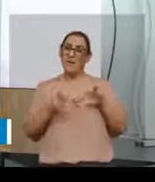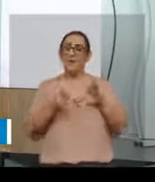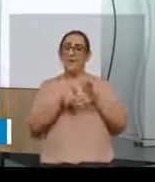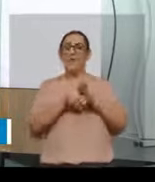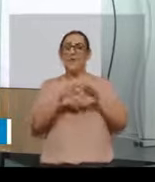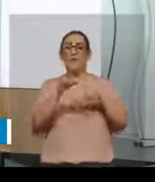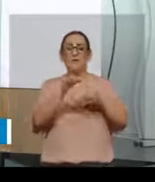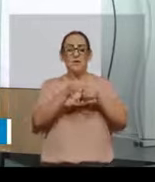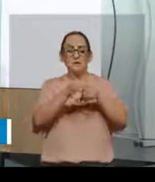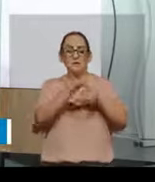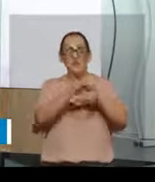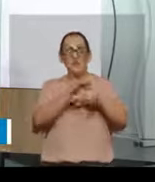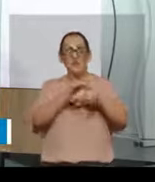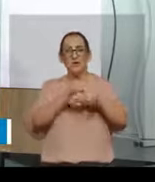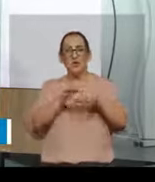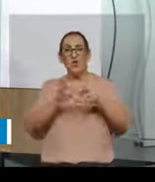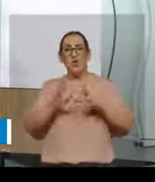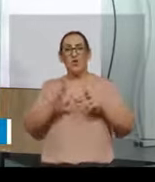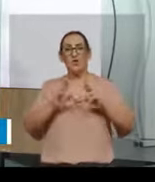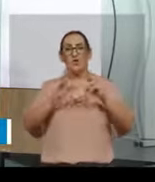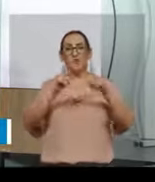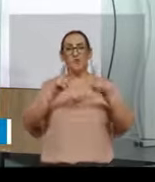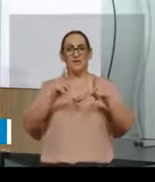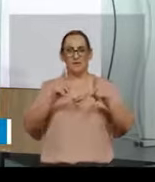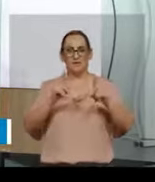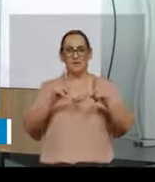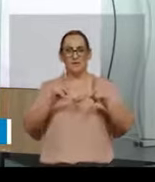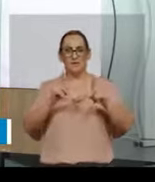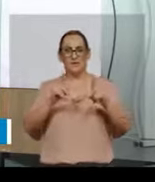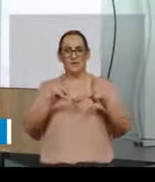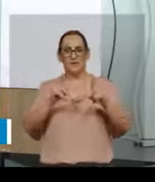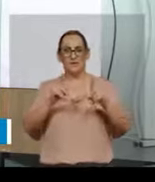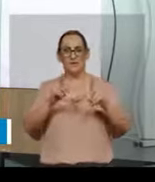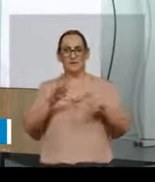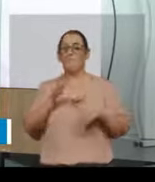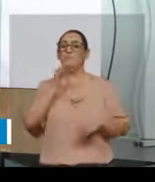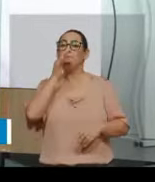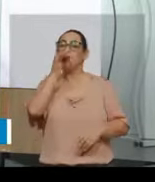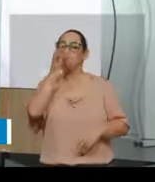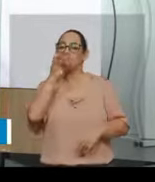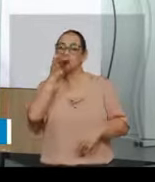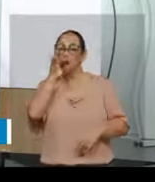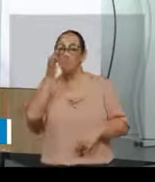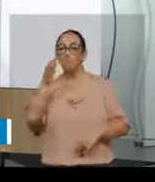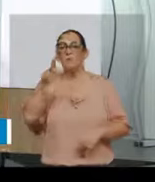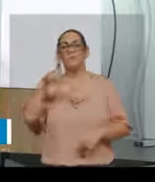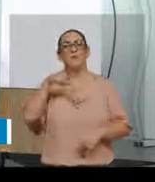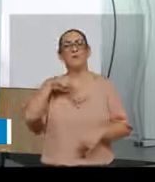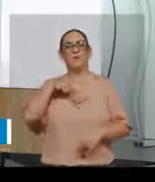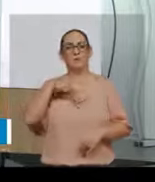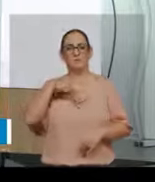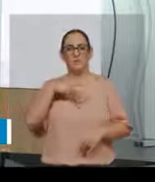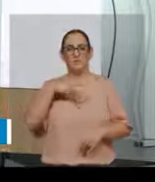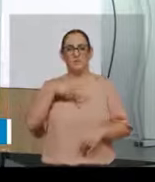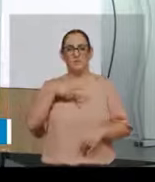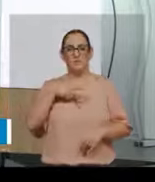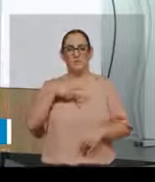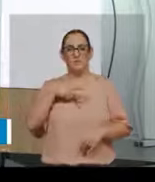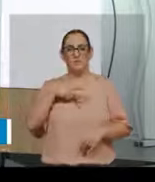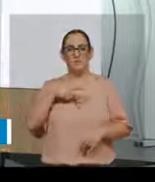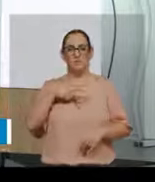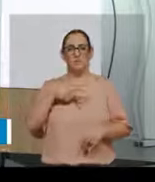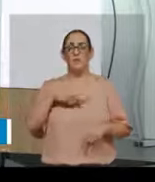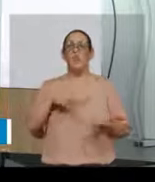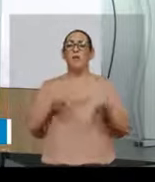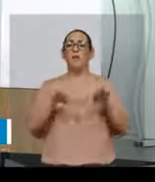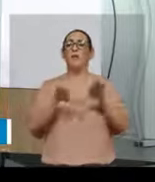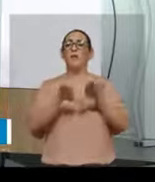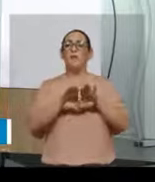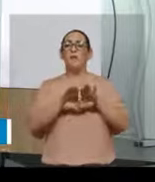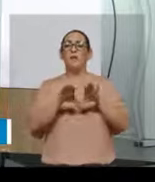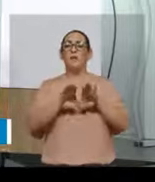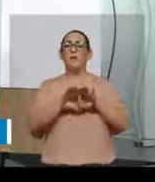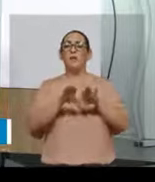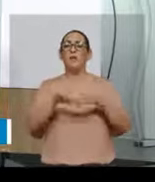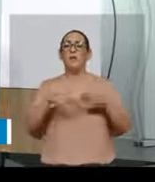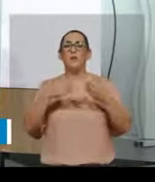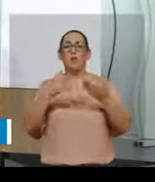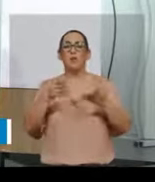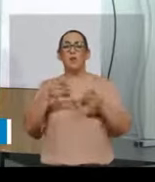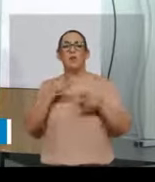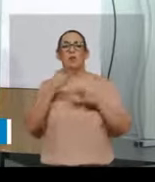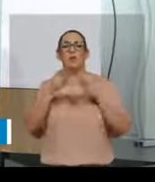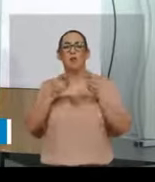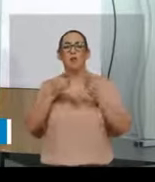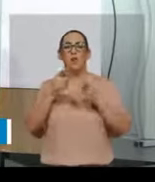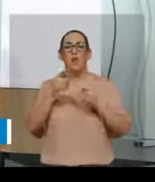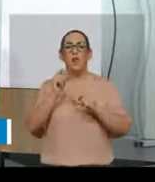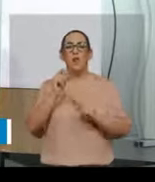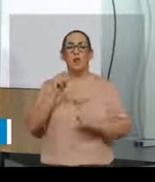totalmente diferenciadas em tecidos. Então, as plantas vão possuir tecidos verdadeiros. Quando eu falo em